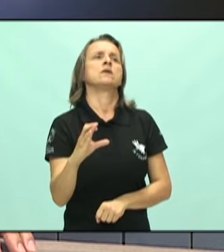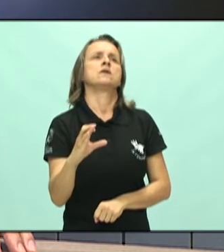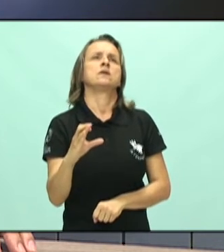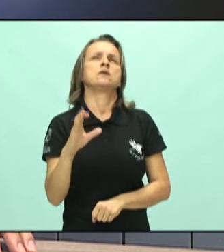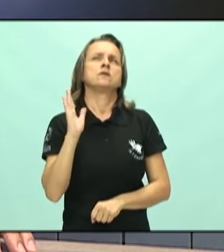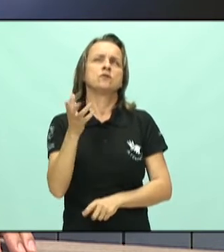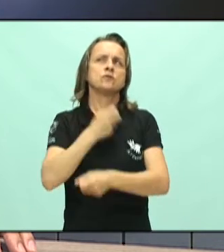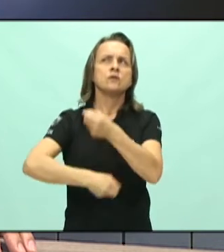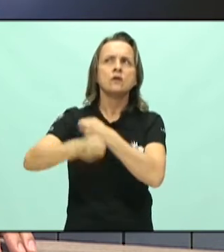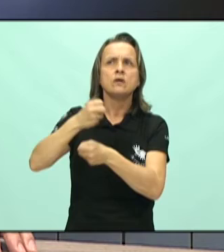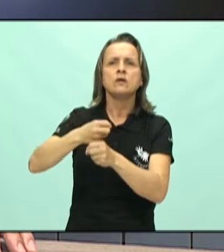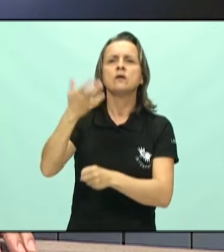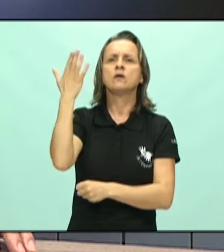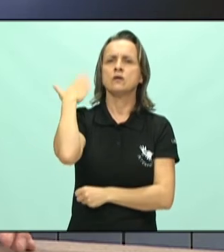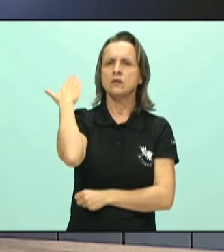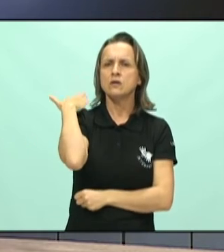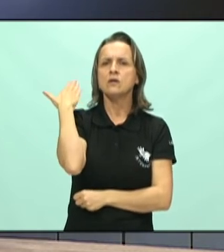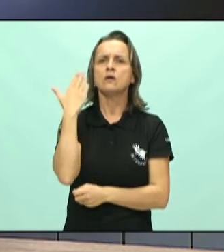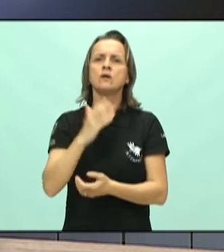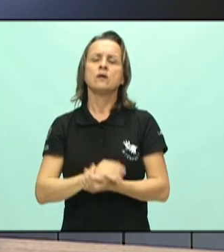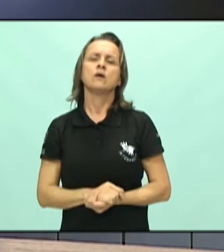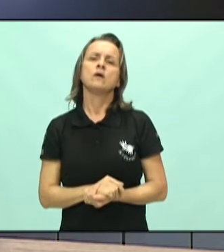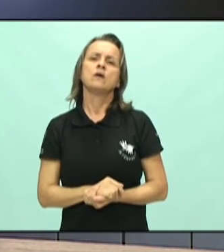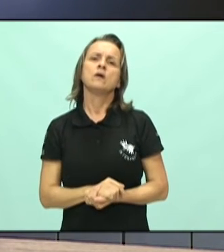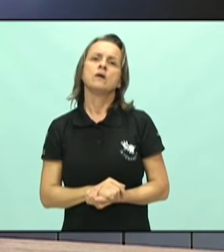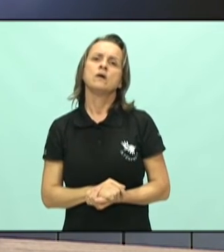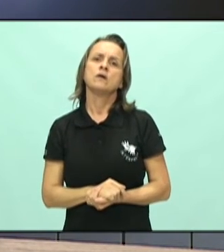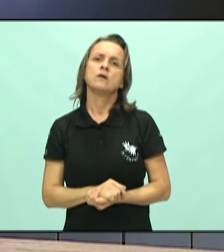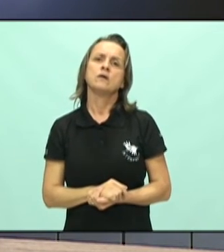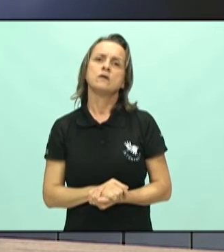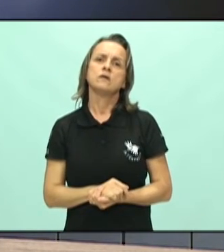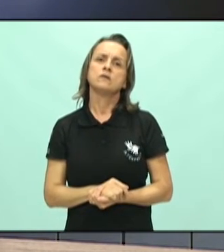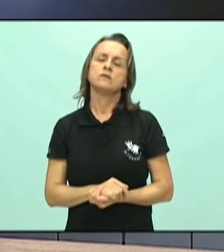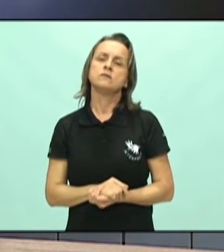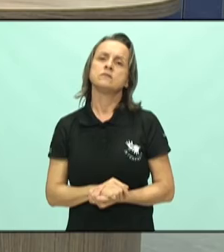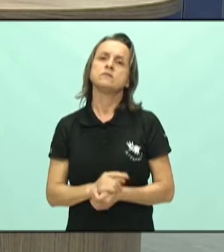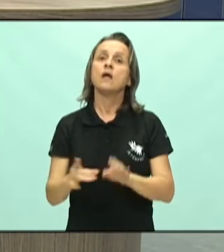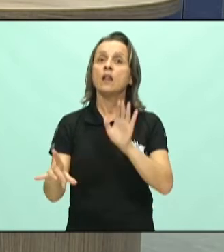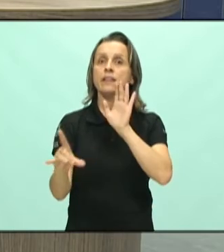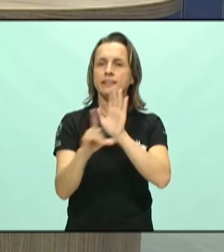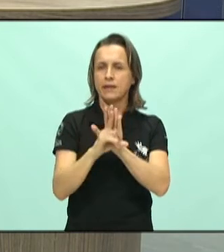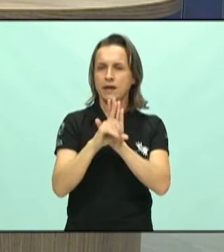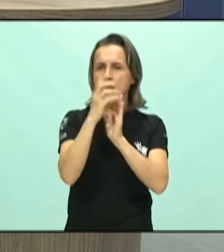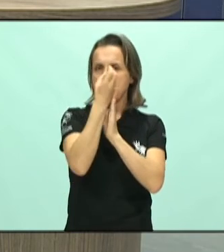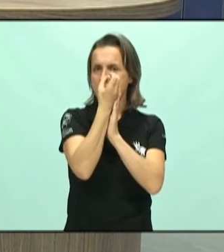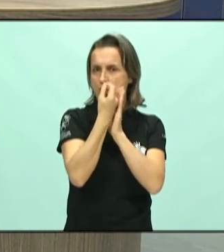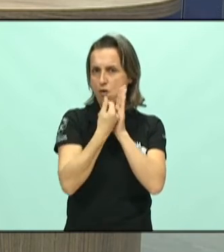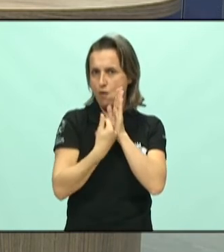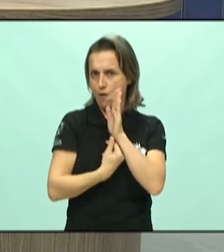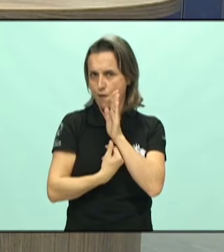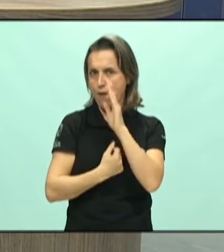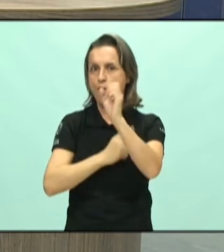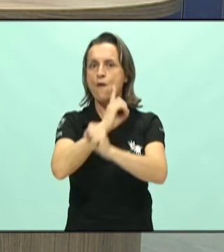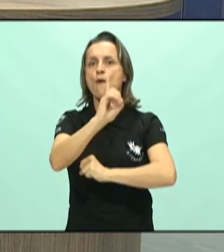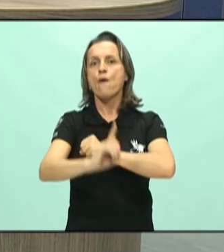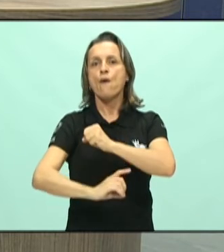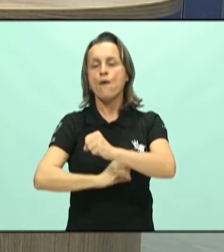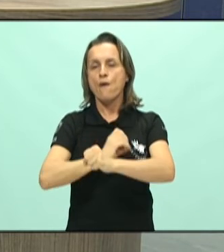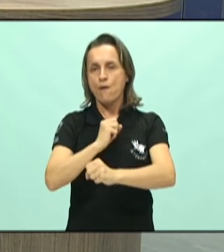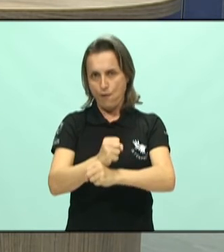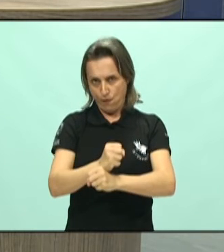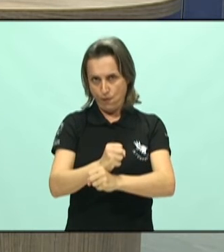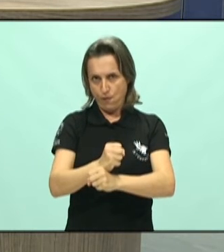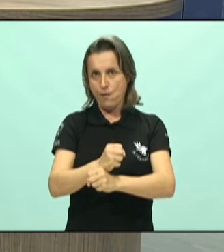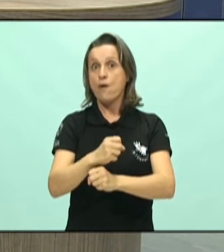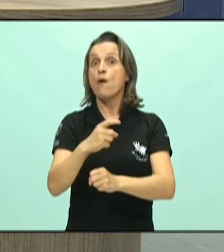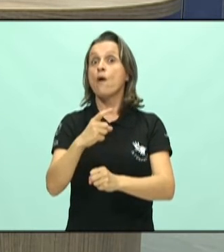já o ano passado, ele na lei orçamentária anual, ele tinha a intenção